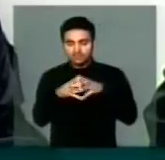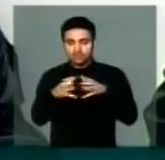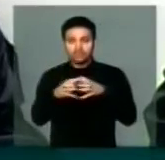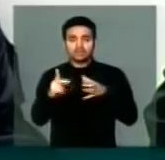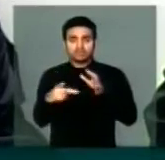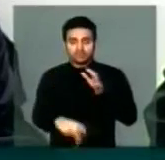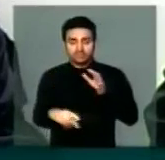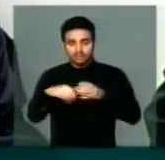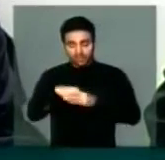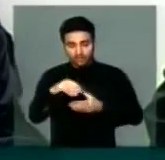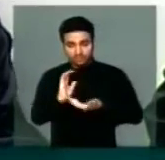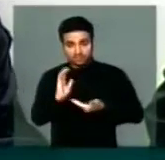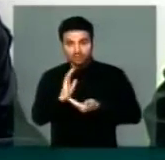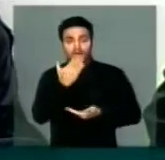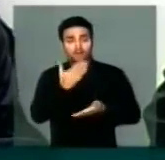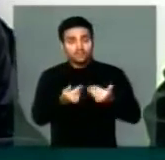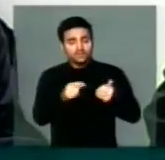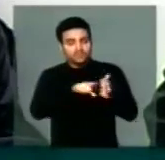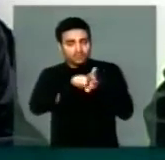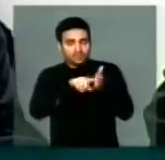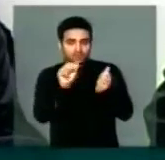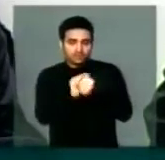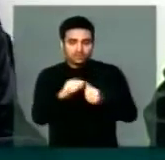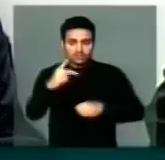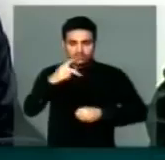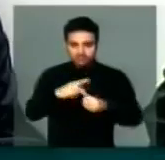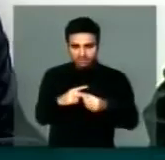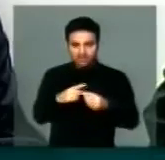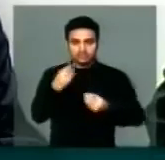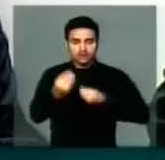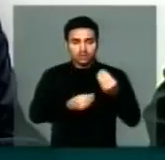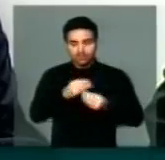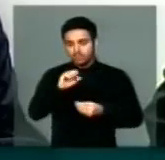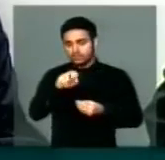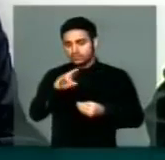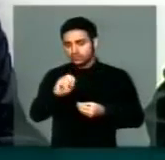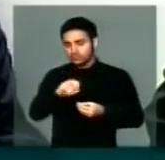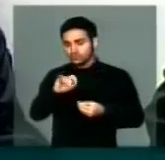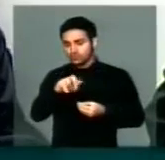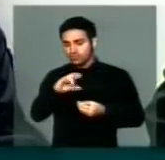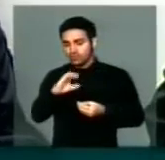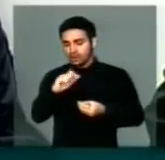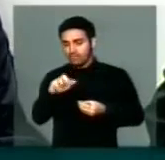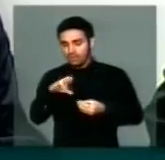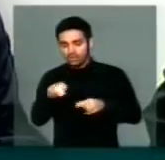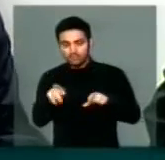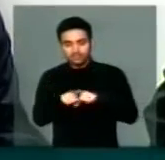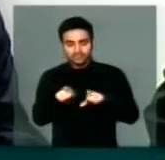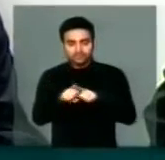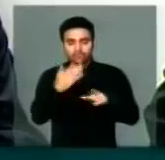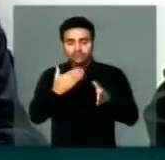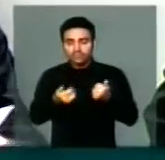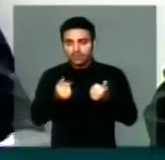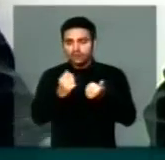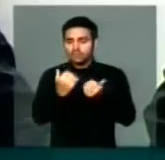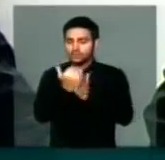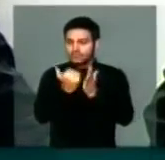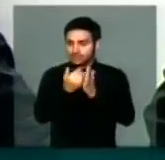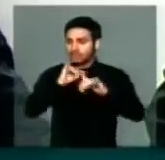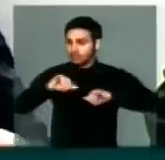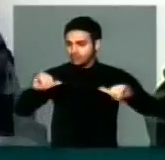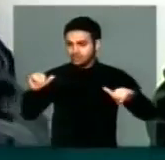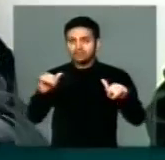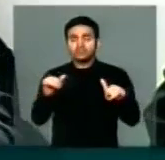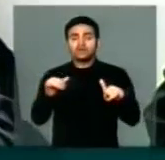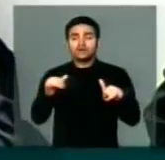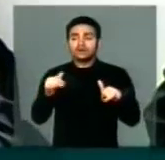dos Deputados e nela pediu informações junto à Petrobras acerca da Mitsui, Toyo e Júlio Camargo, que requisitou que tais informações fossem